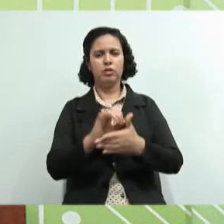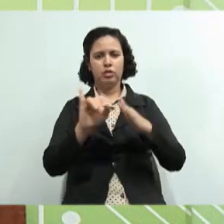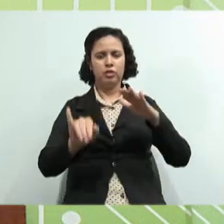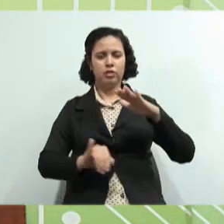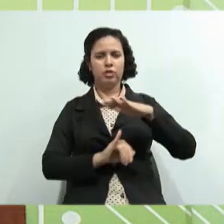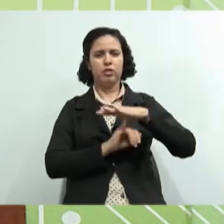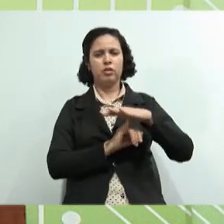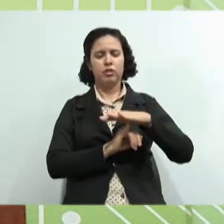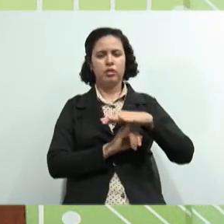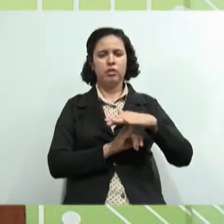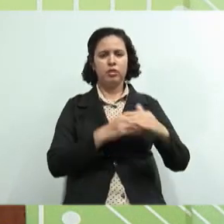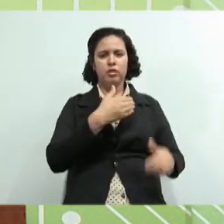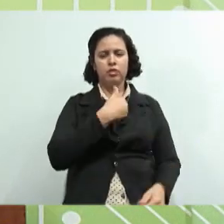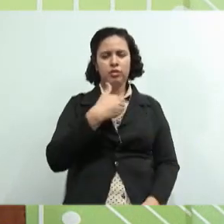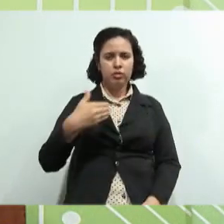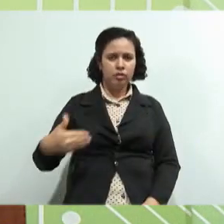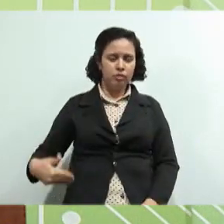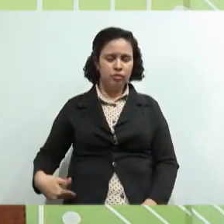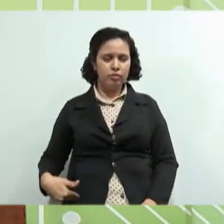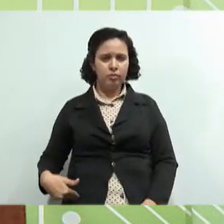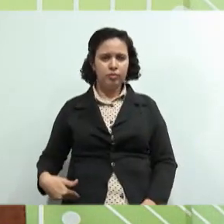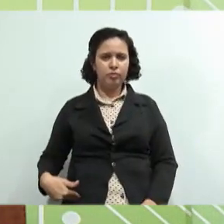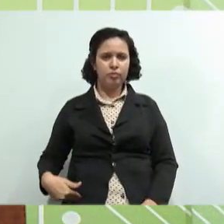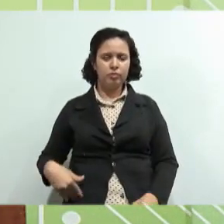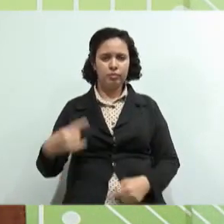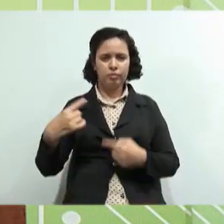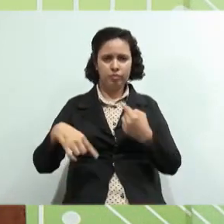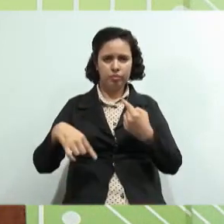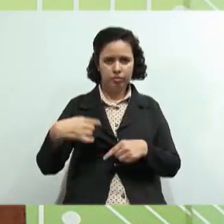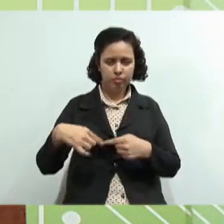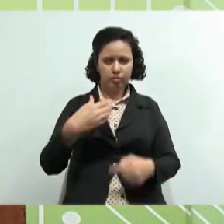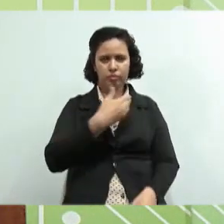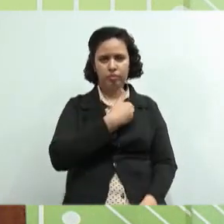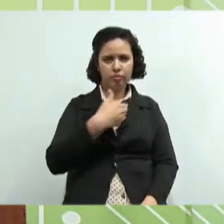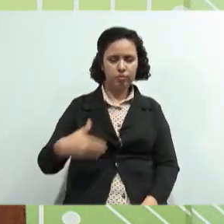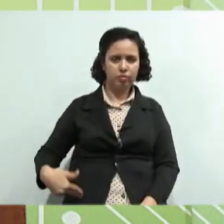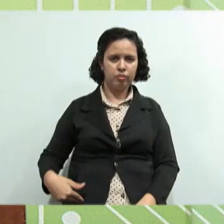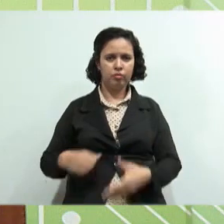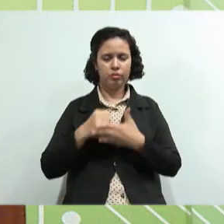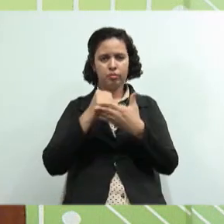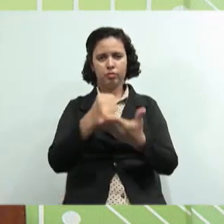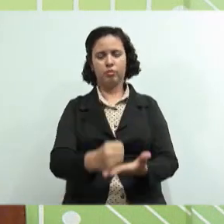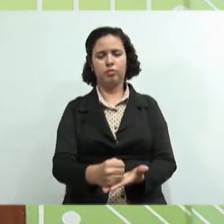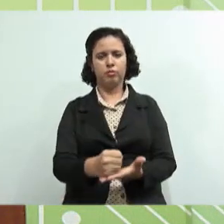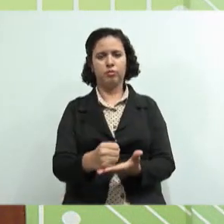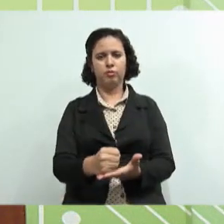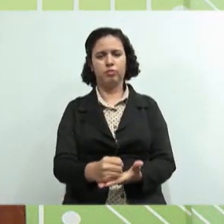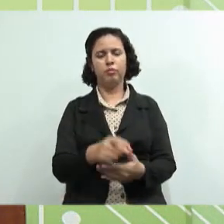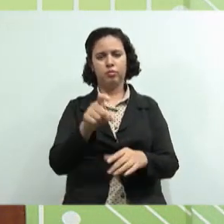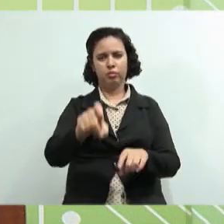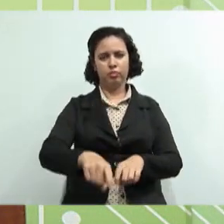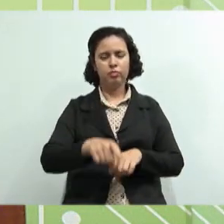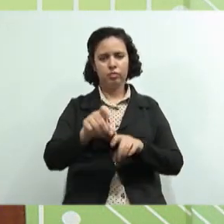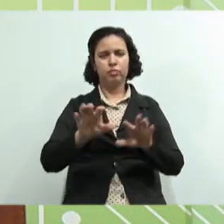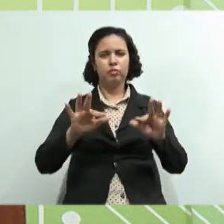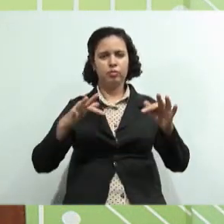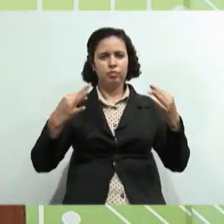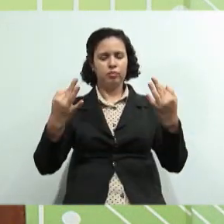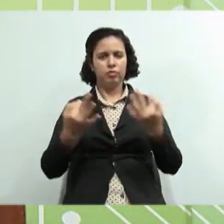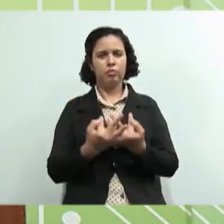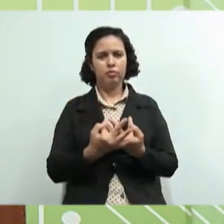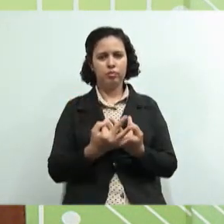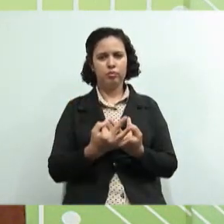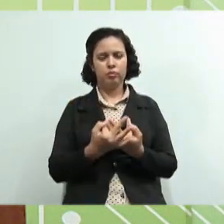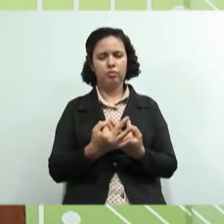participação do governo nessa organização, com políticas públicas que vão manter agricultores familiares de uma maneira